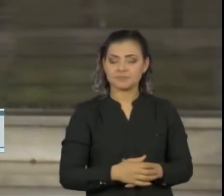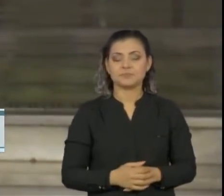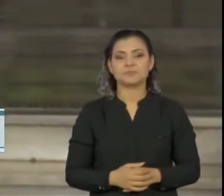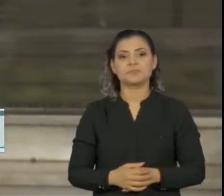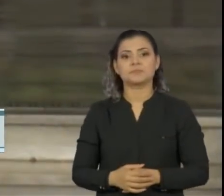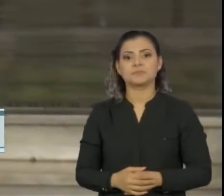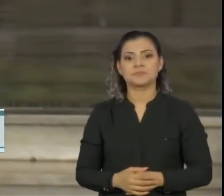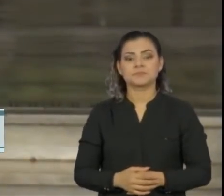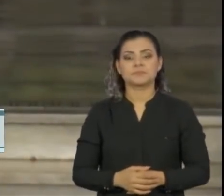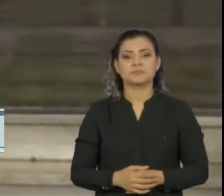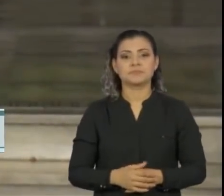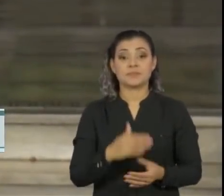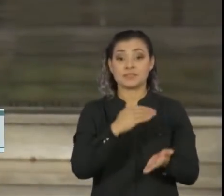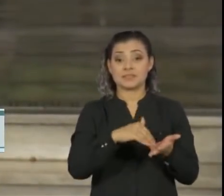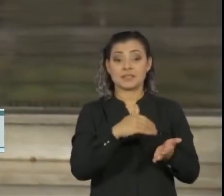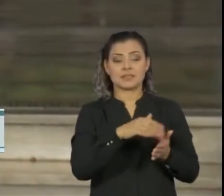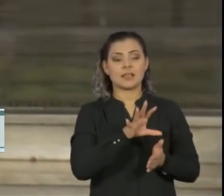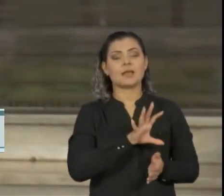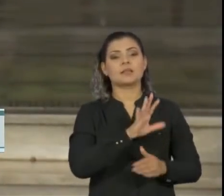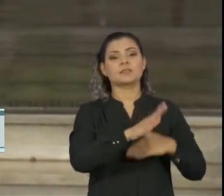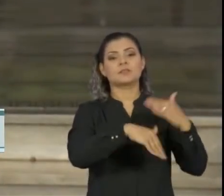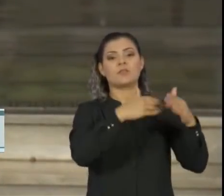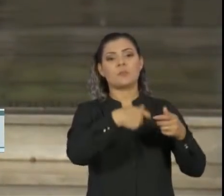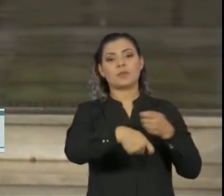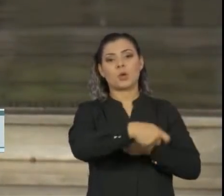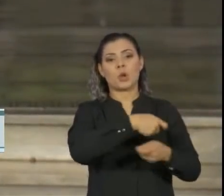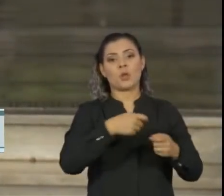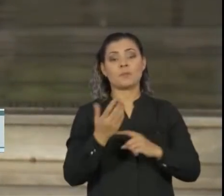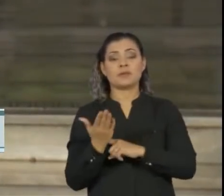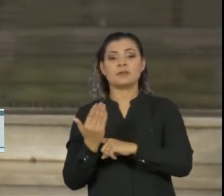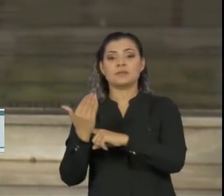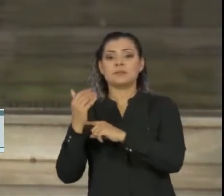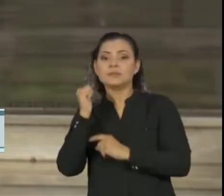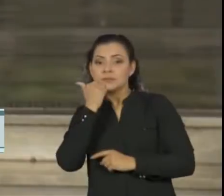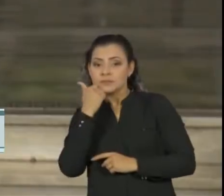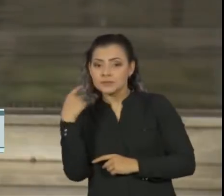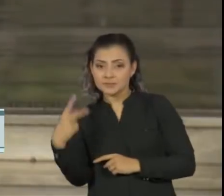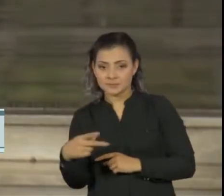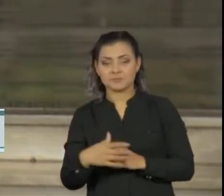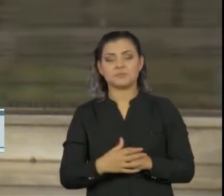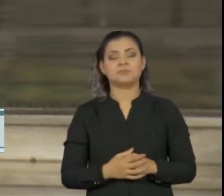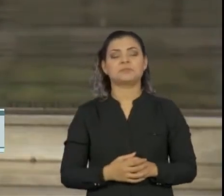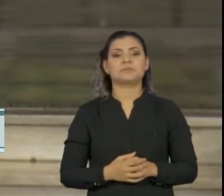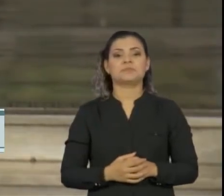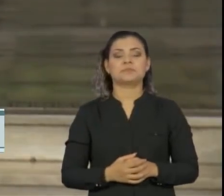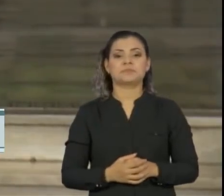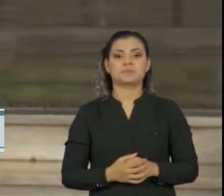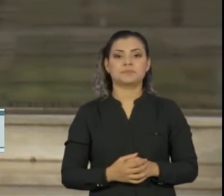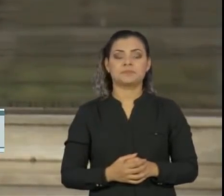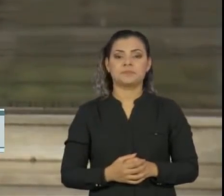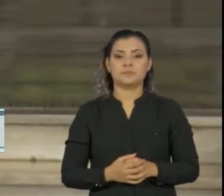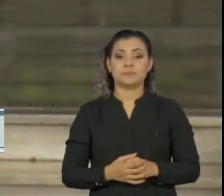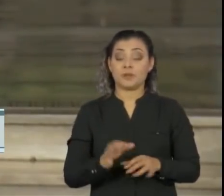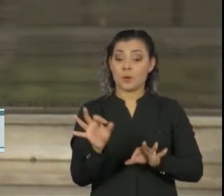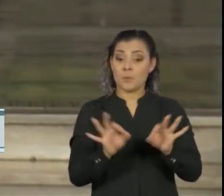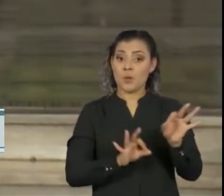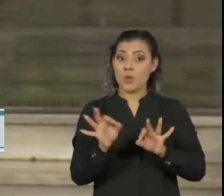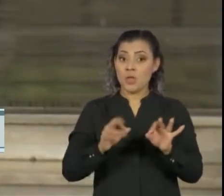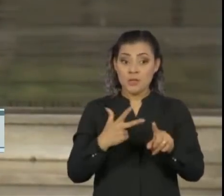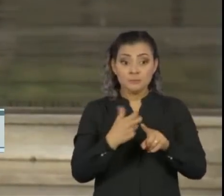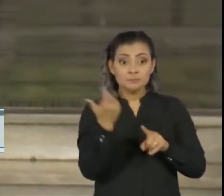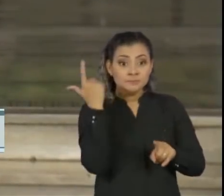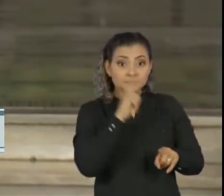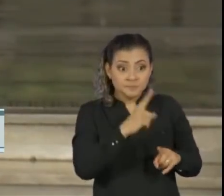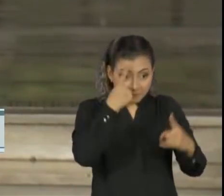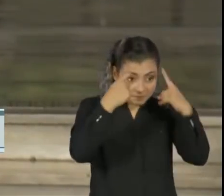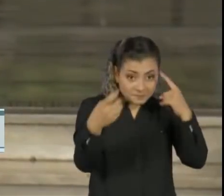pela Patrícia Ellen, secretária de Desenvolvimento Econômico, Ciência e Tecnologia. Os projetos vencedores vão